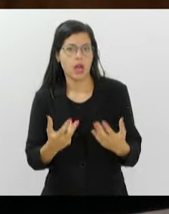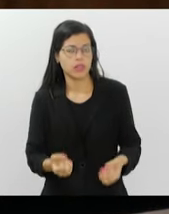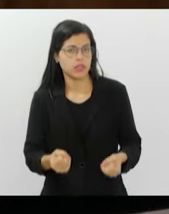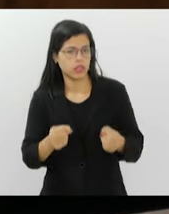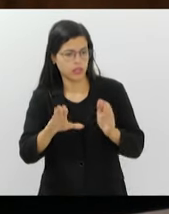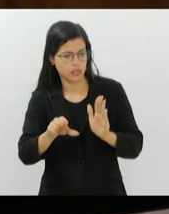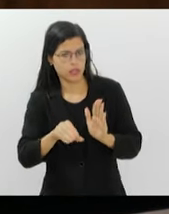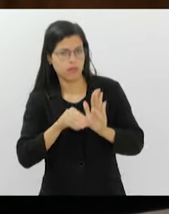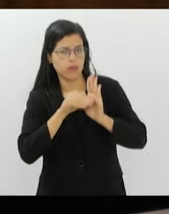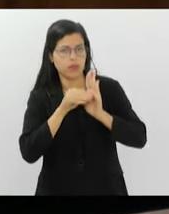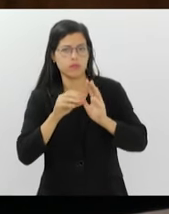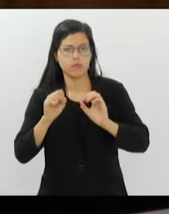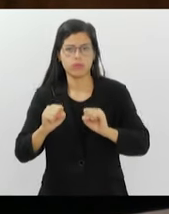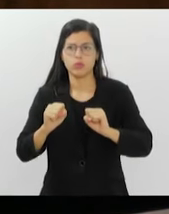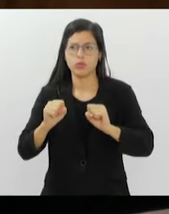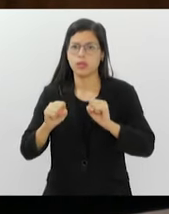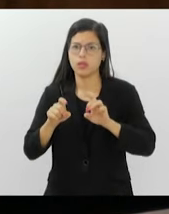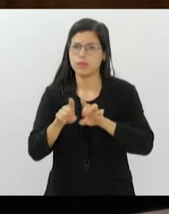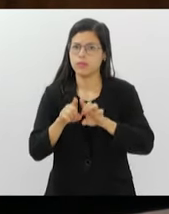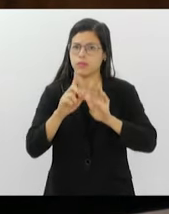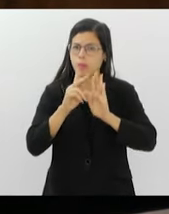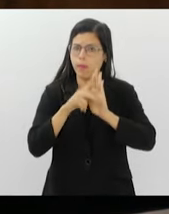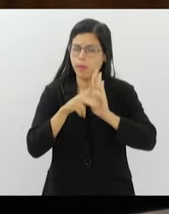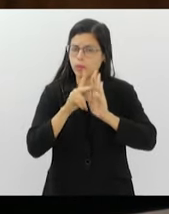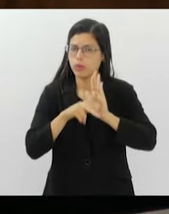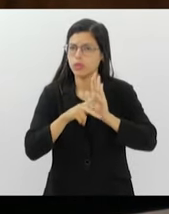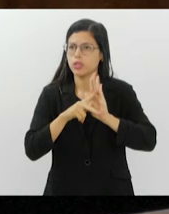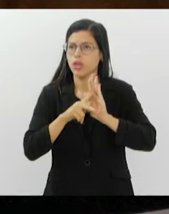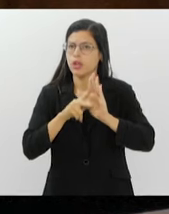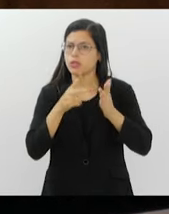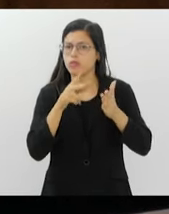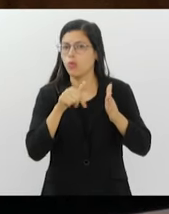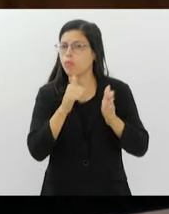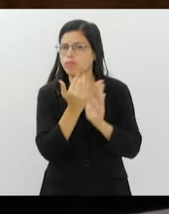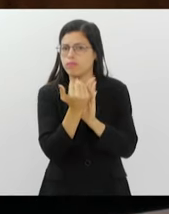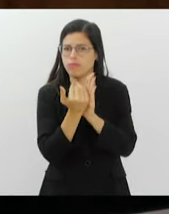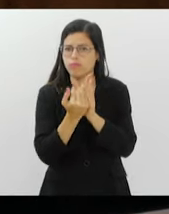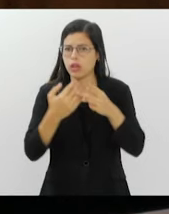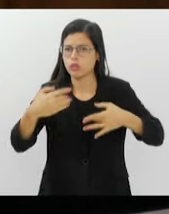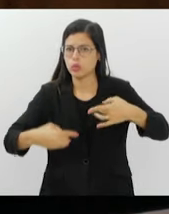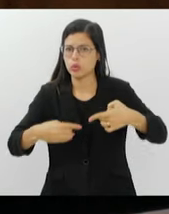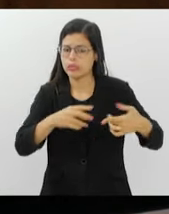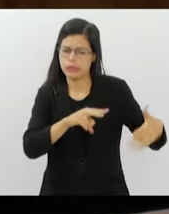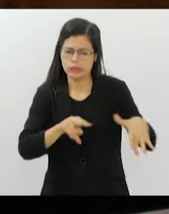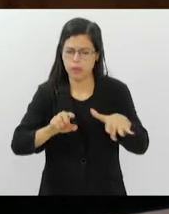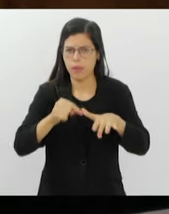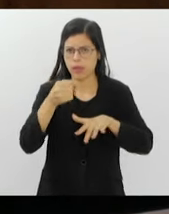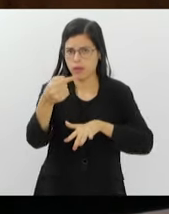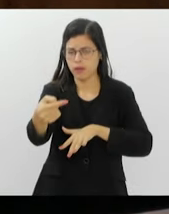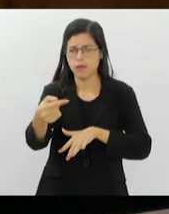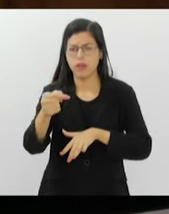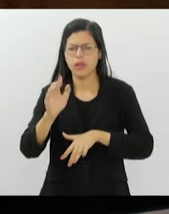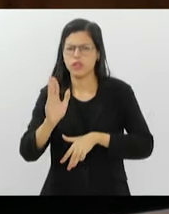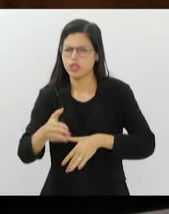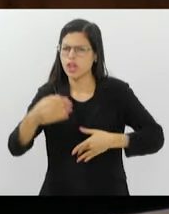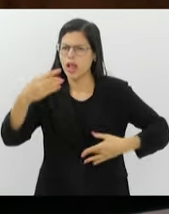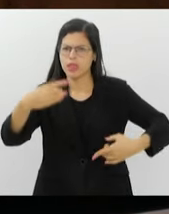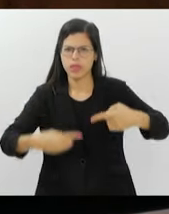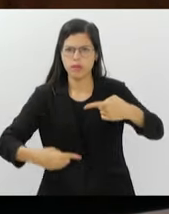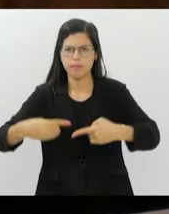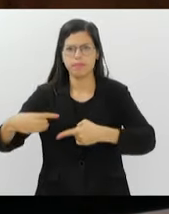então poderia também trazer esse projeto à paa já na semana que vem porque já tá mais do que debatido tá